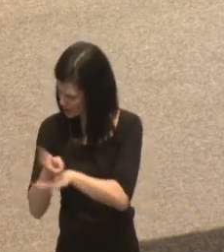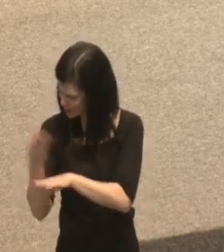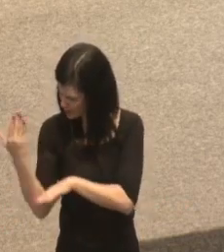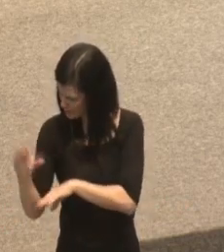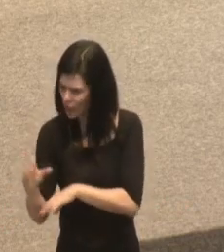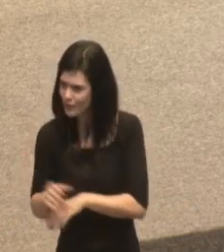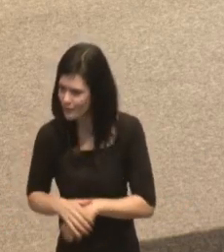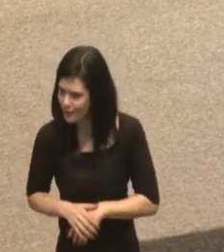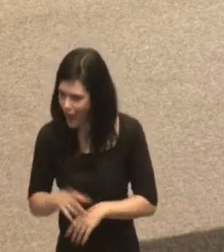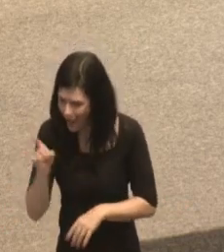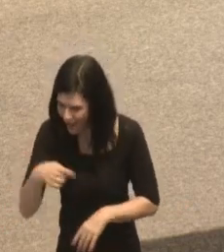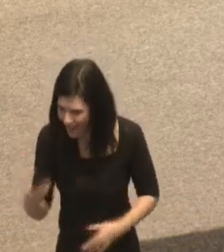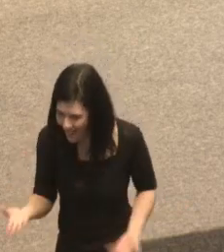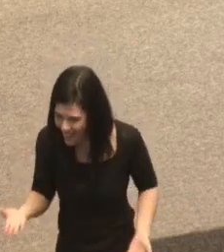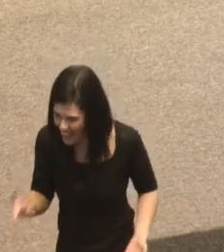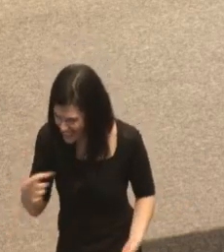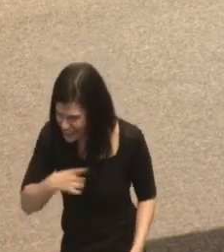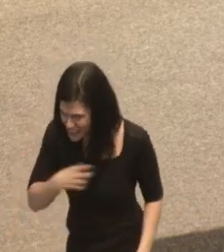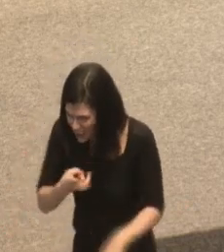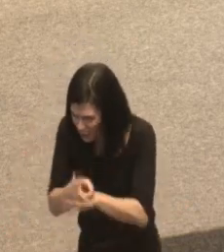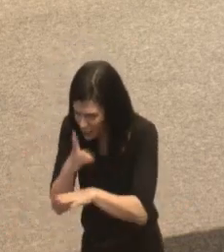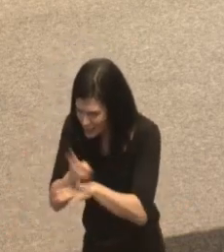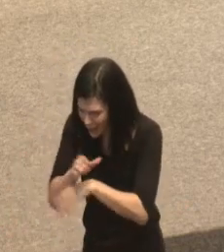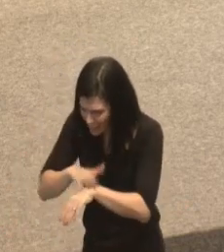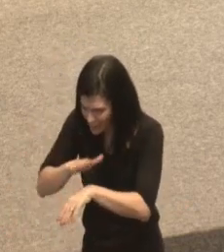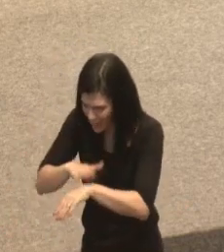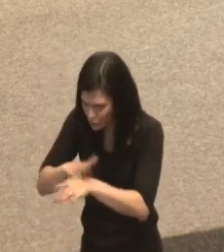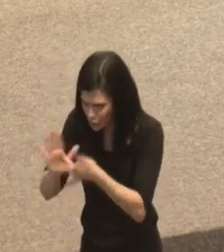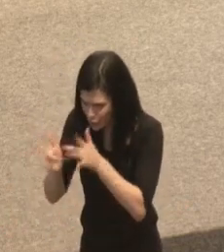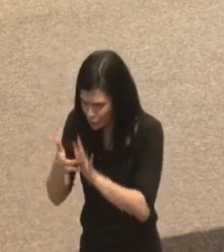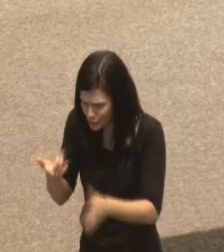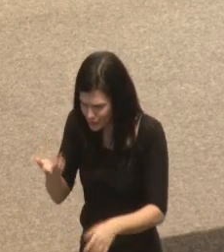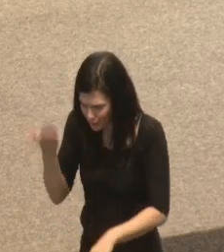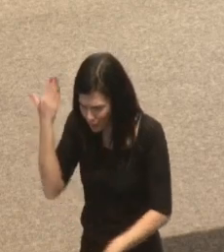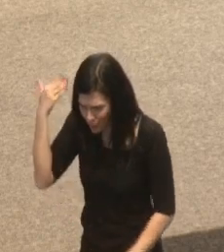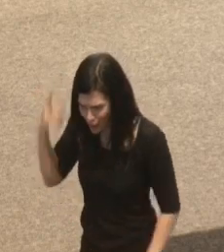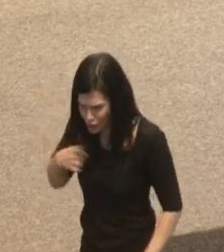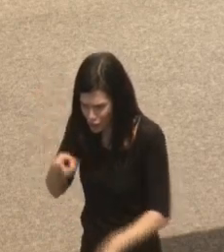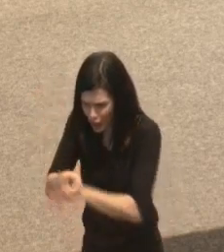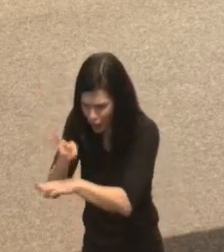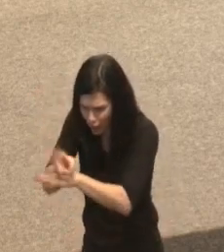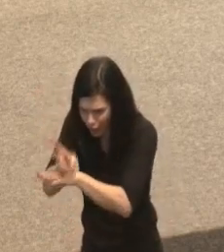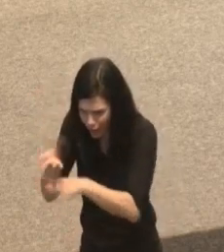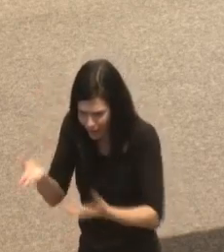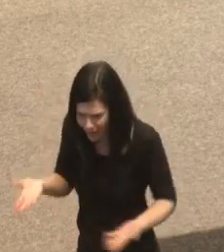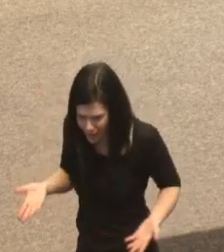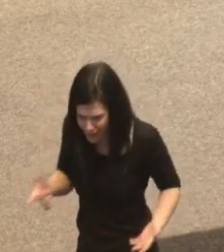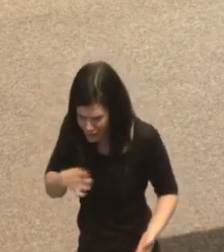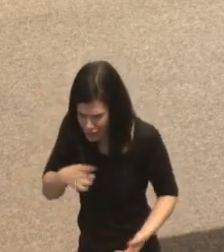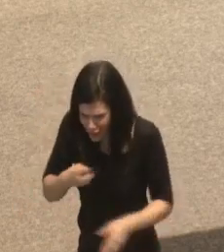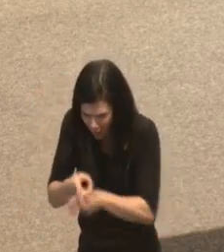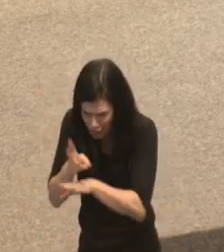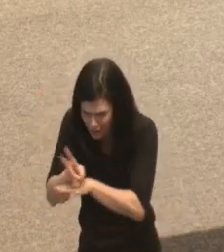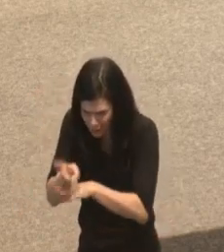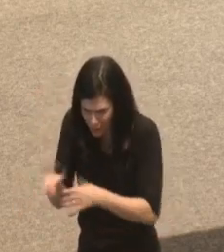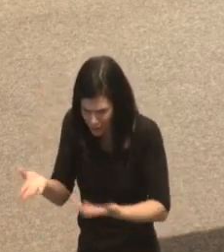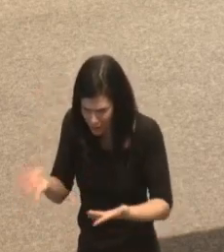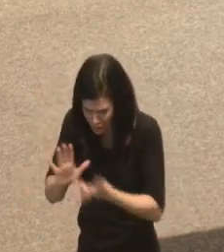não foi assim. Nem tão pouco mandou para mimeografar. Alguém lembra do mimeógrafo? Não mandou para